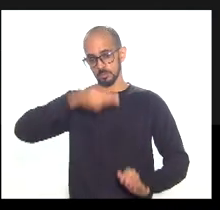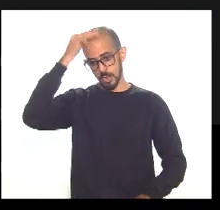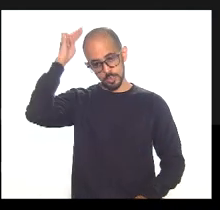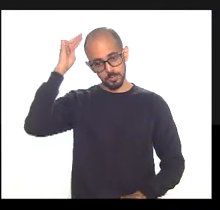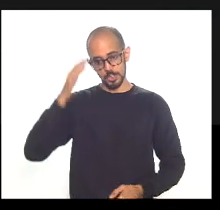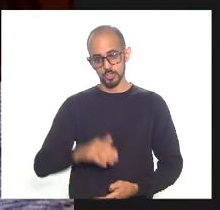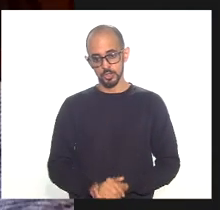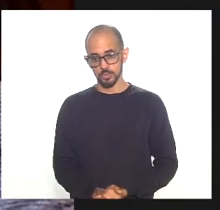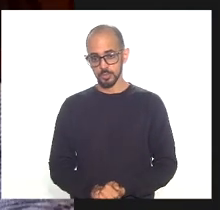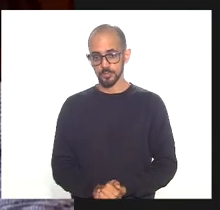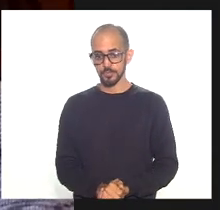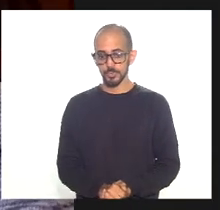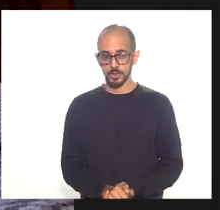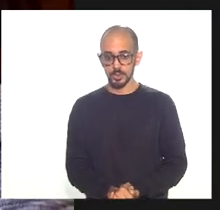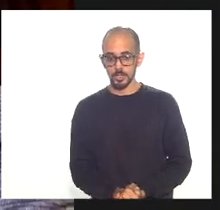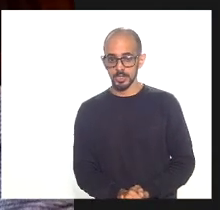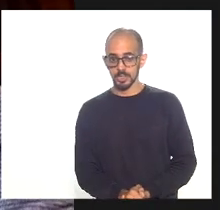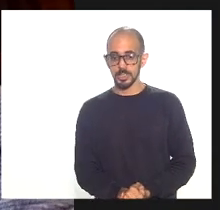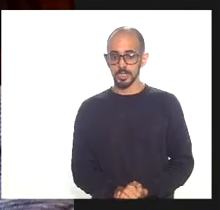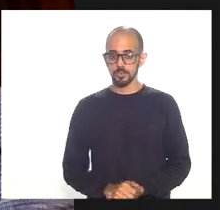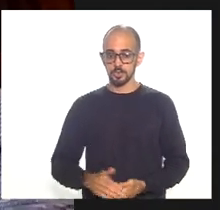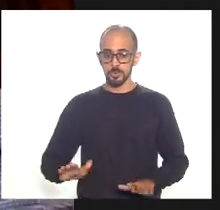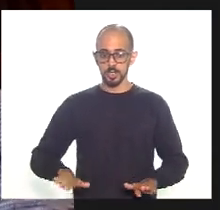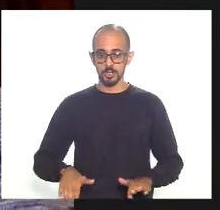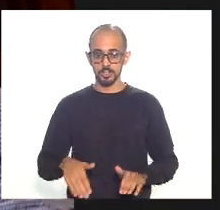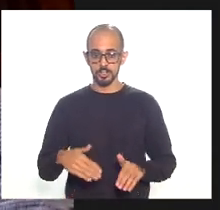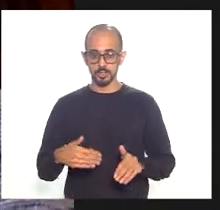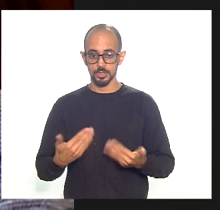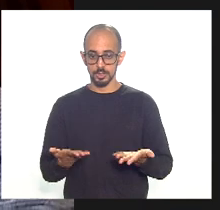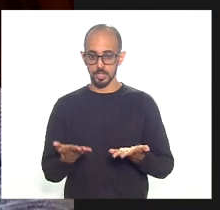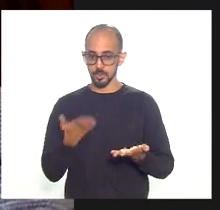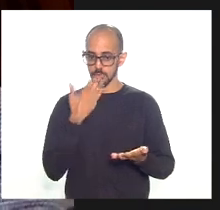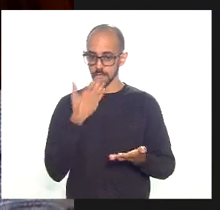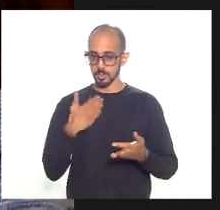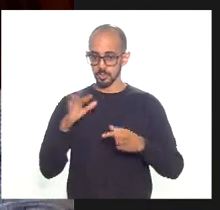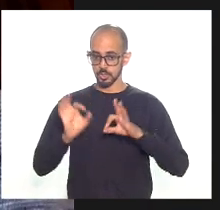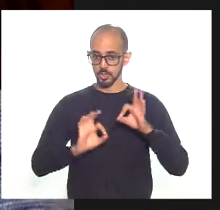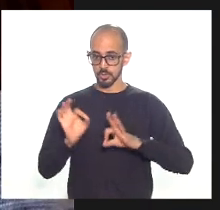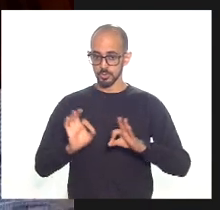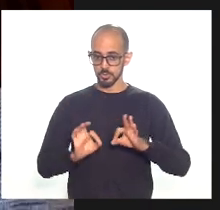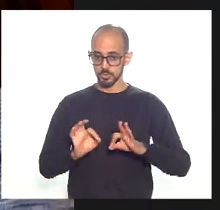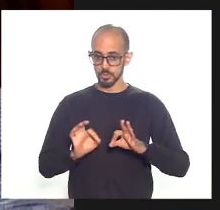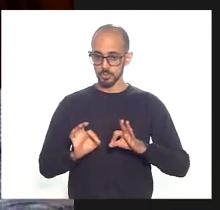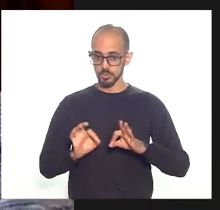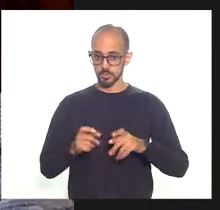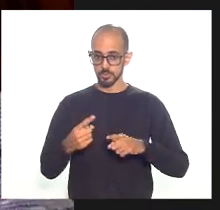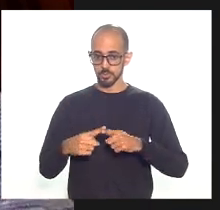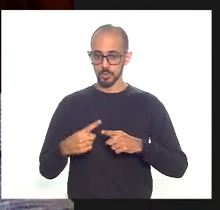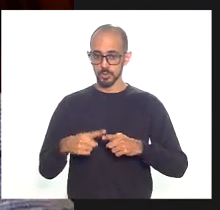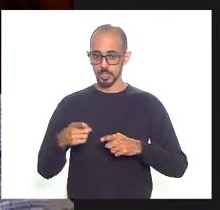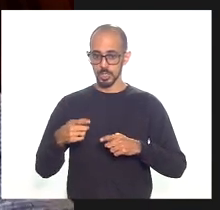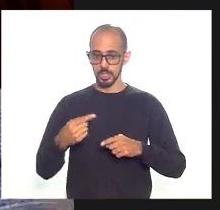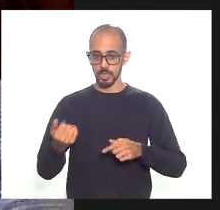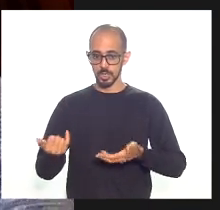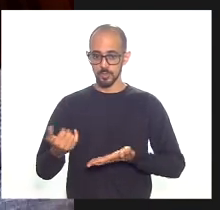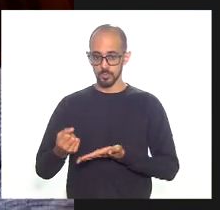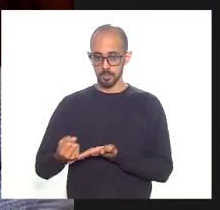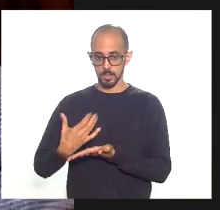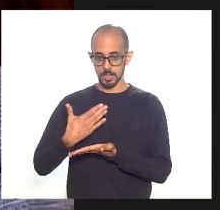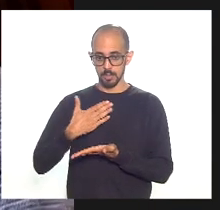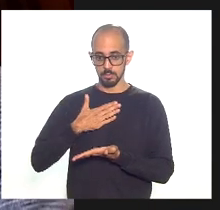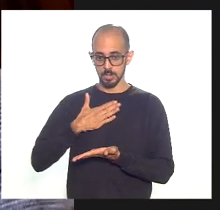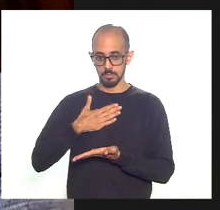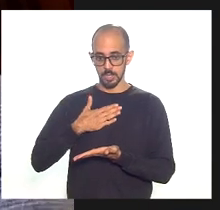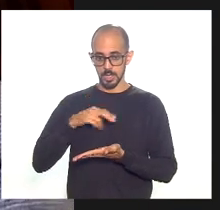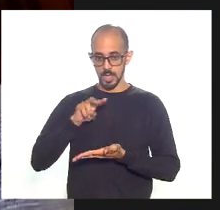Presidente, o parecer é favorável, mas eu queria pedir a Vossa Excelência uma questão de ordem, pedir se chamasse os trabalhos à ordem. Eu acabo de receber, eu